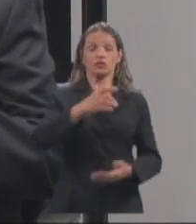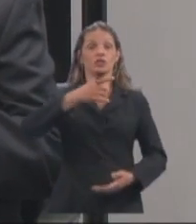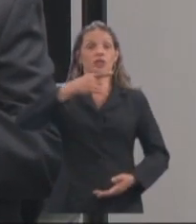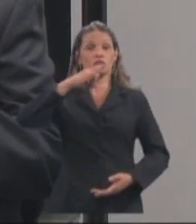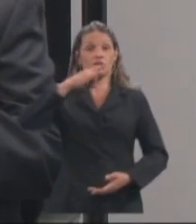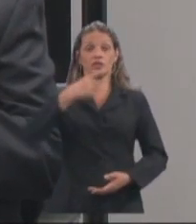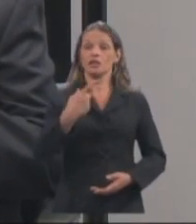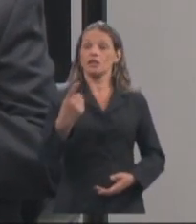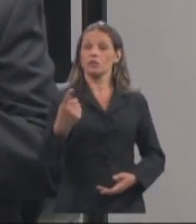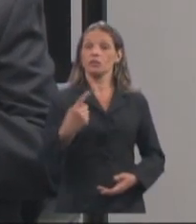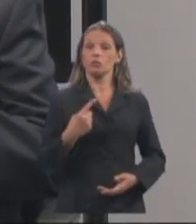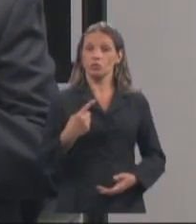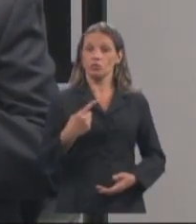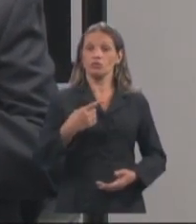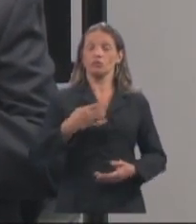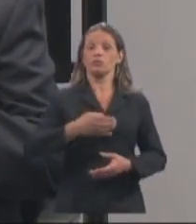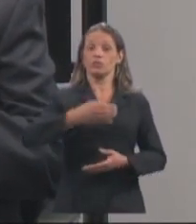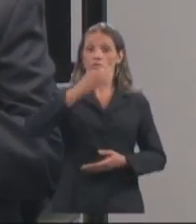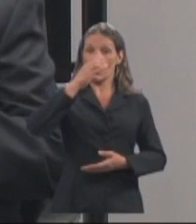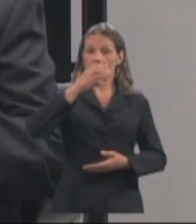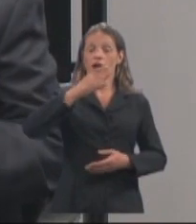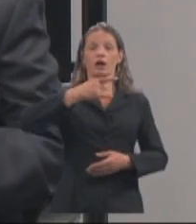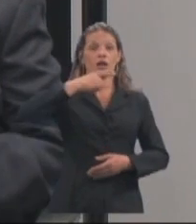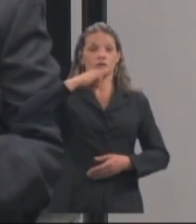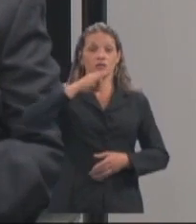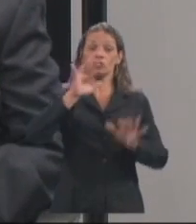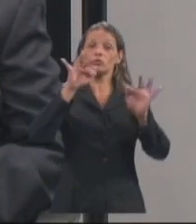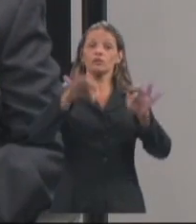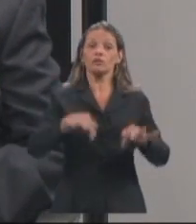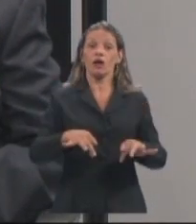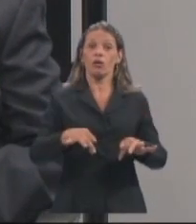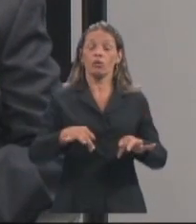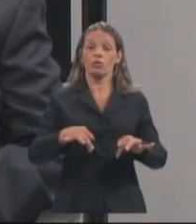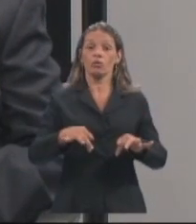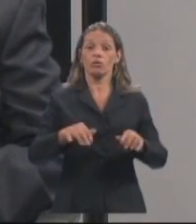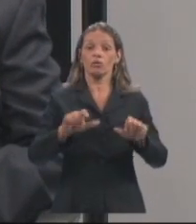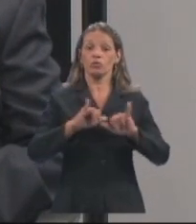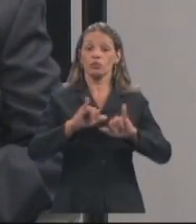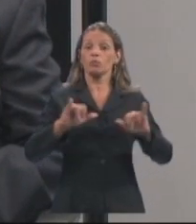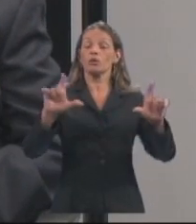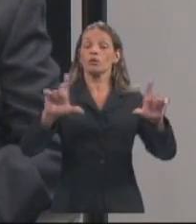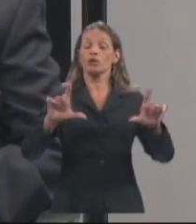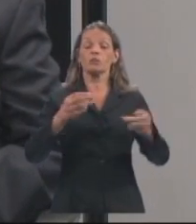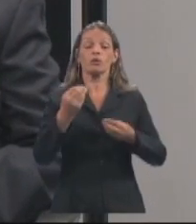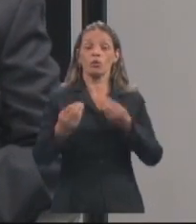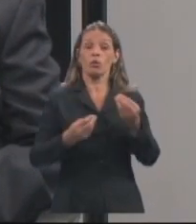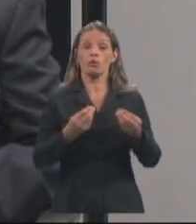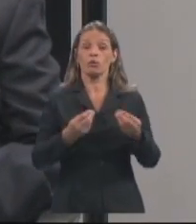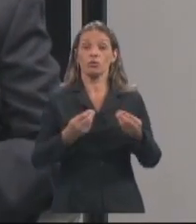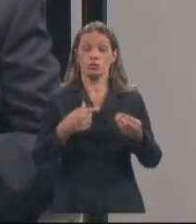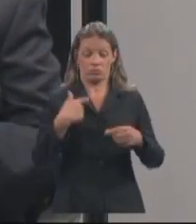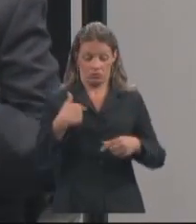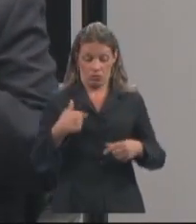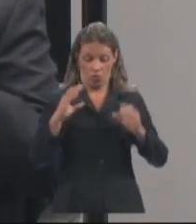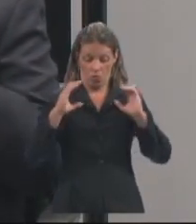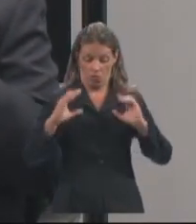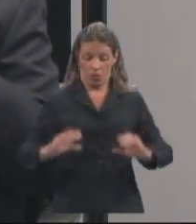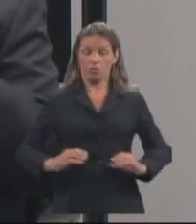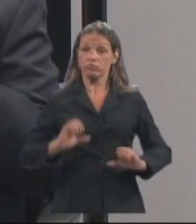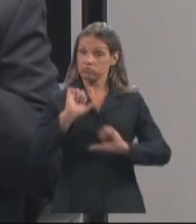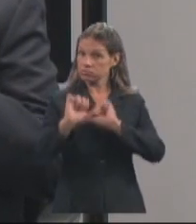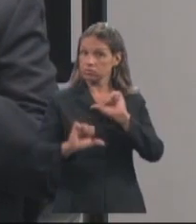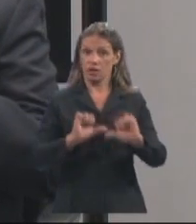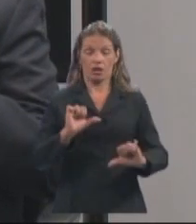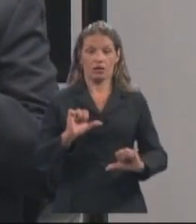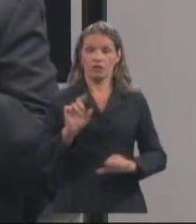tu Vamos tomar essa garrafa de Cachaça no final do programa como é que nós vamos estar alterados já alterados eu não vou est